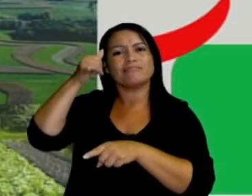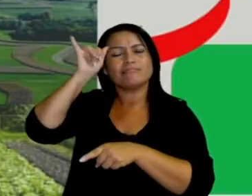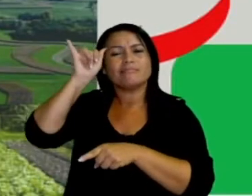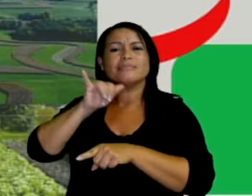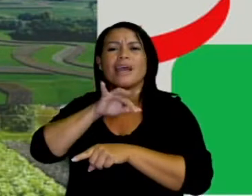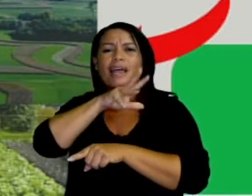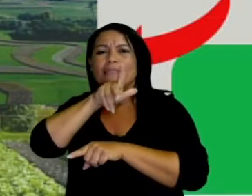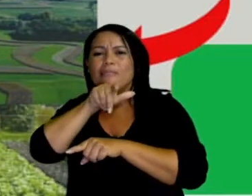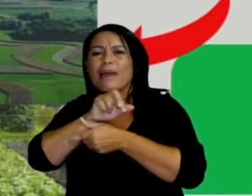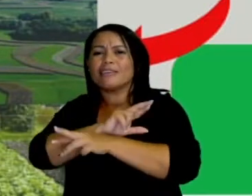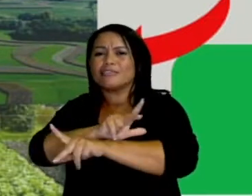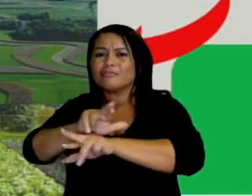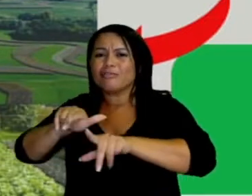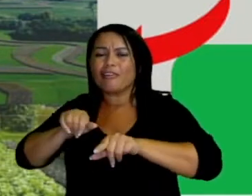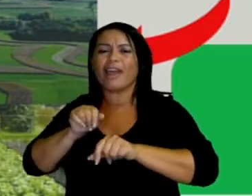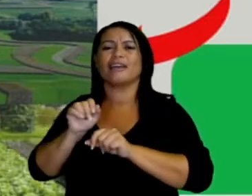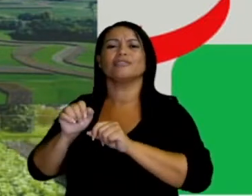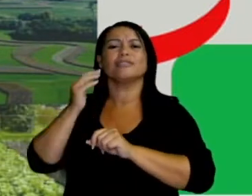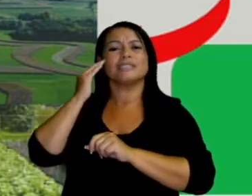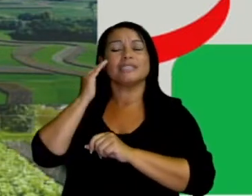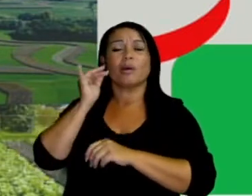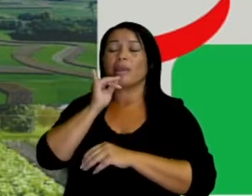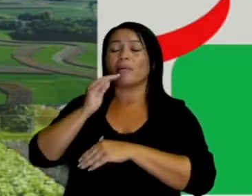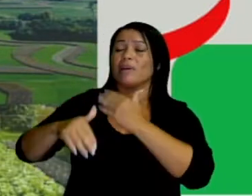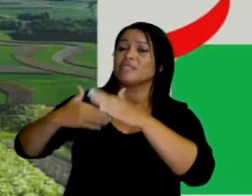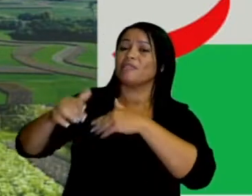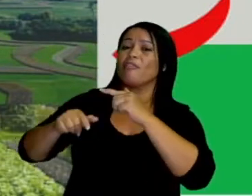se utilizar da terra para, né, desenvolver suas